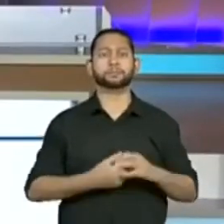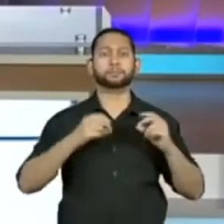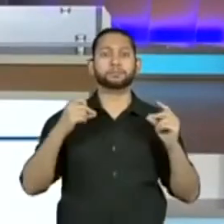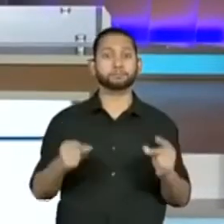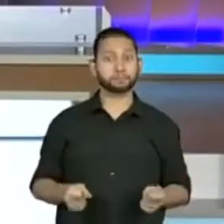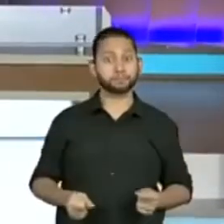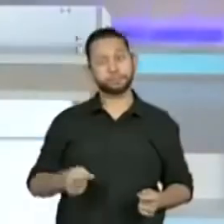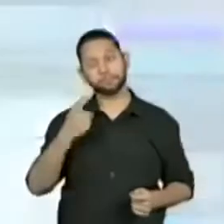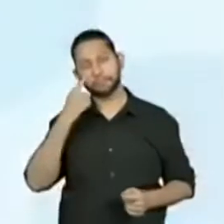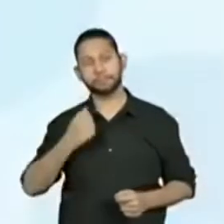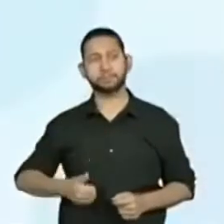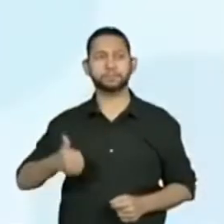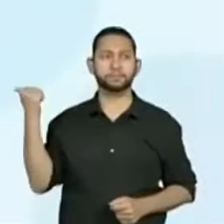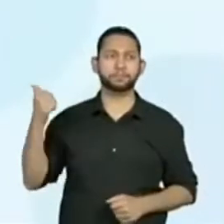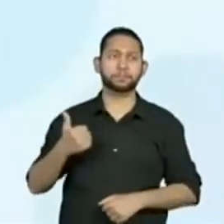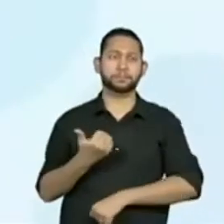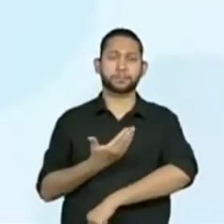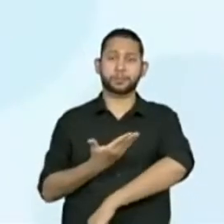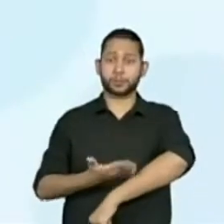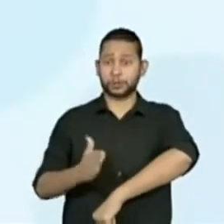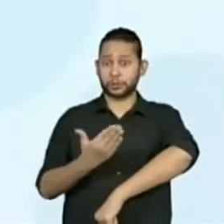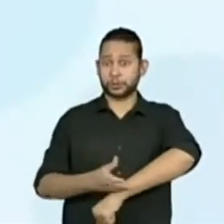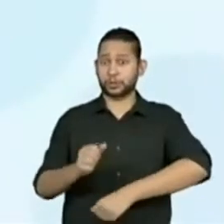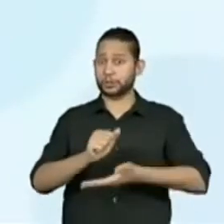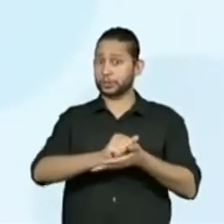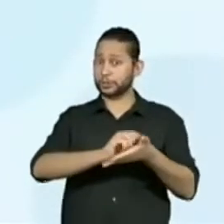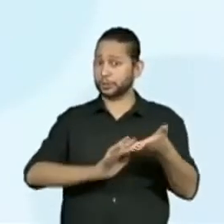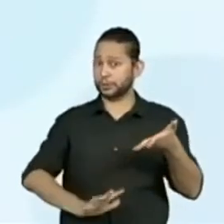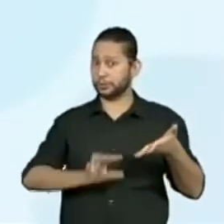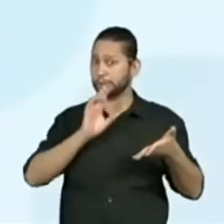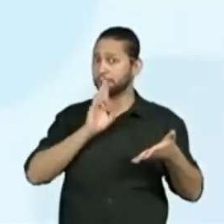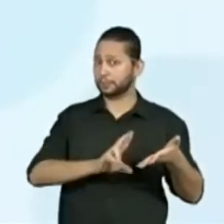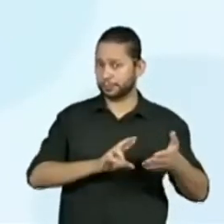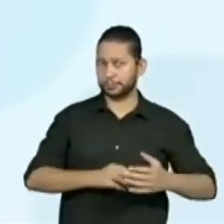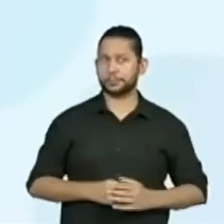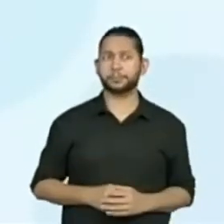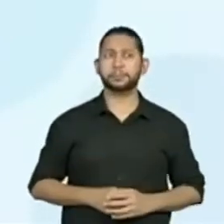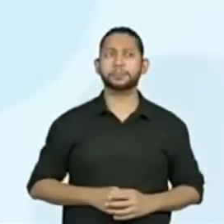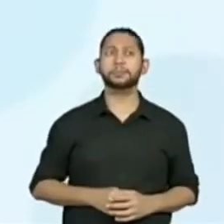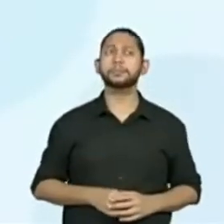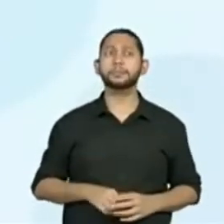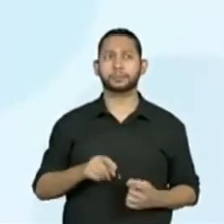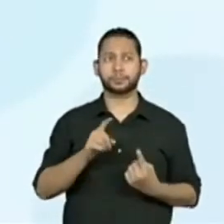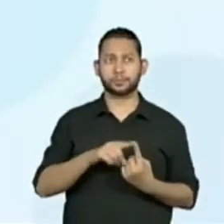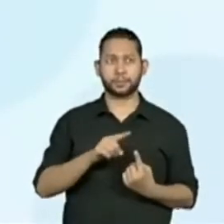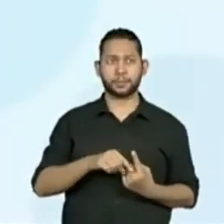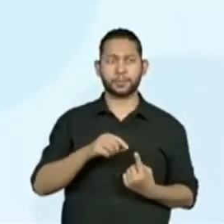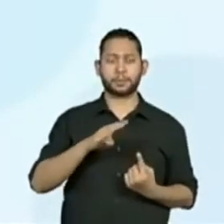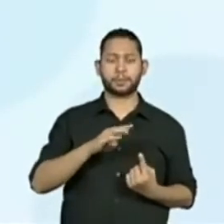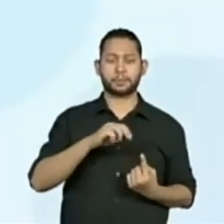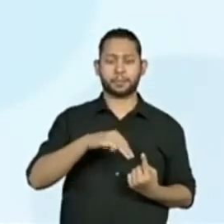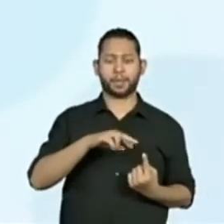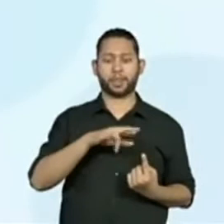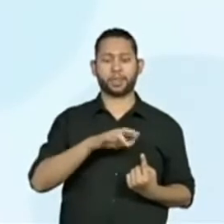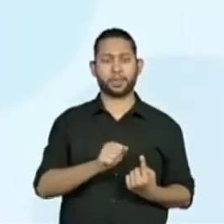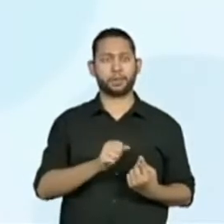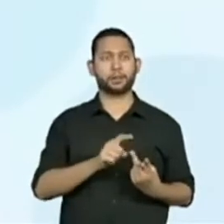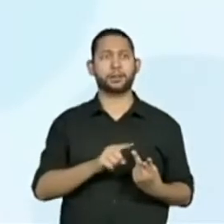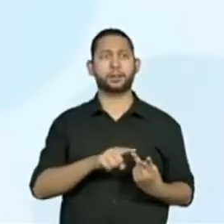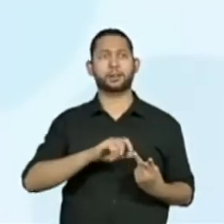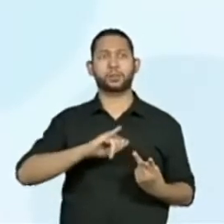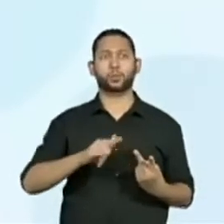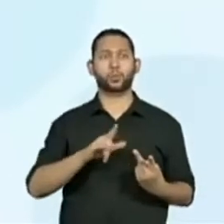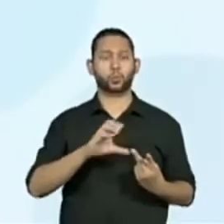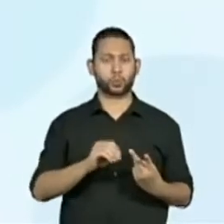Vamos ler aqui, ó, nosso exercício. Exercício 1. Maria Beatriz, Júlio César e